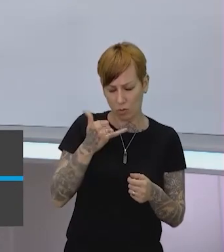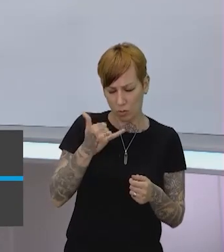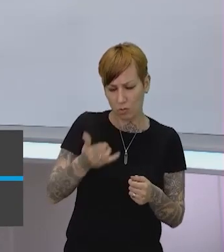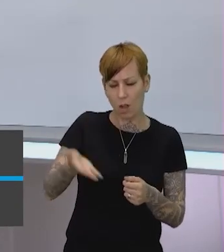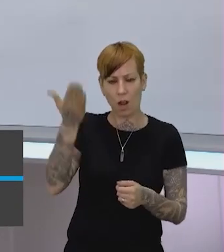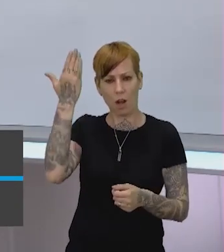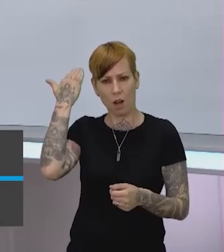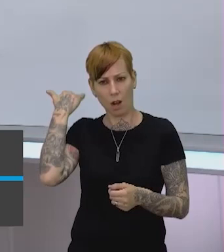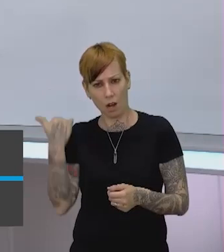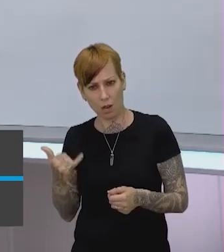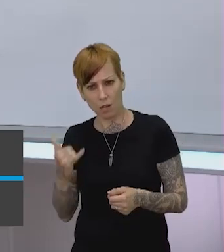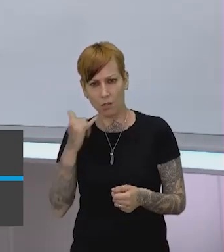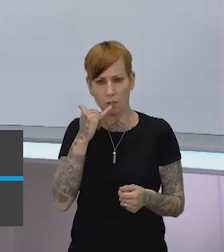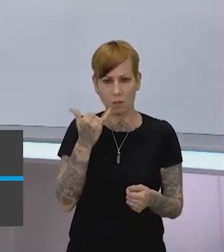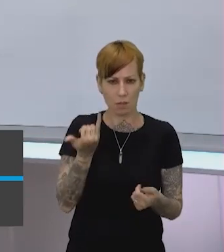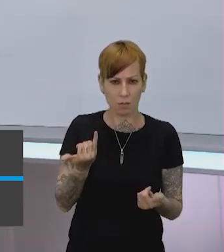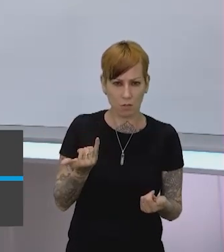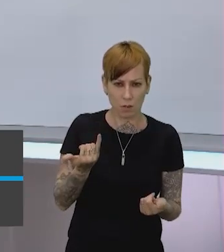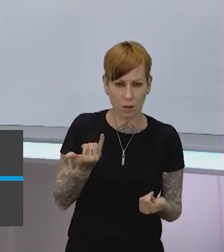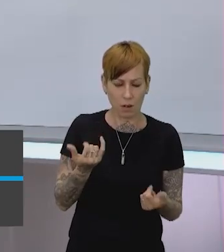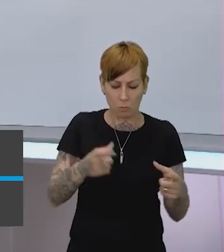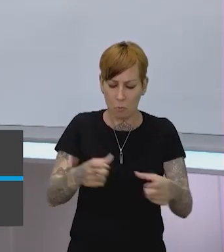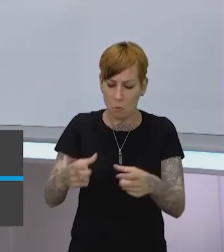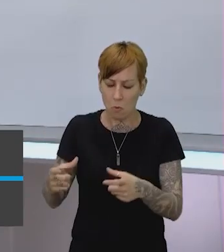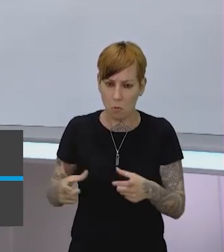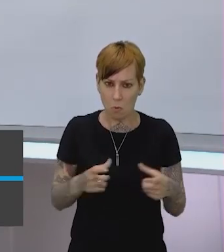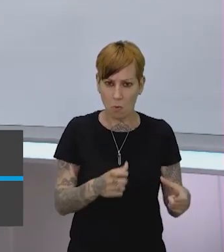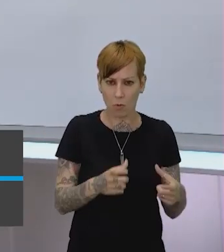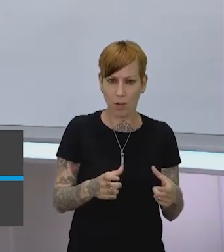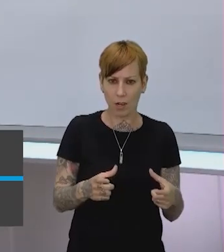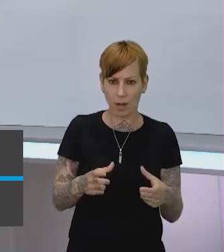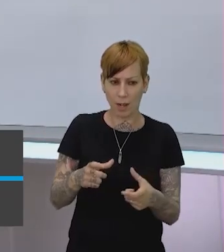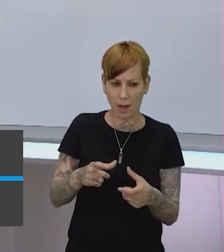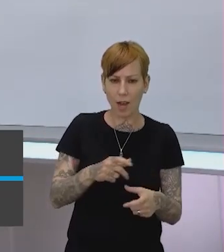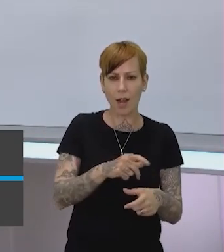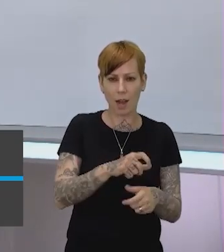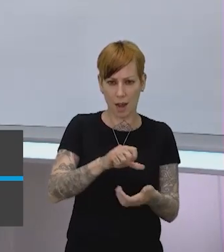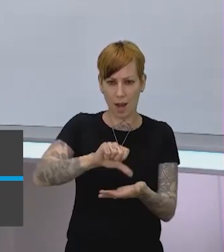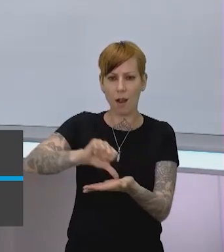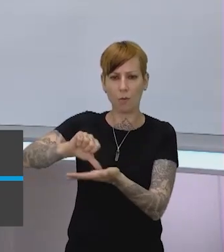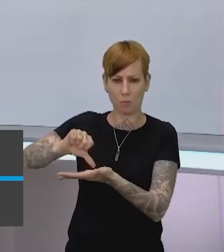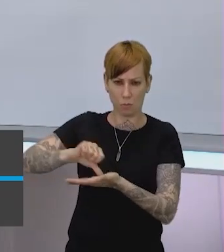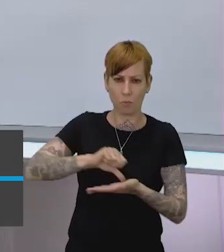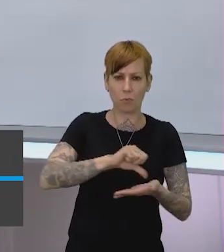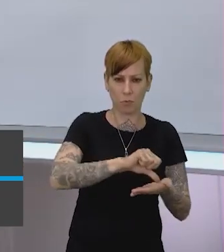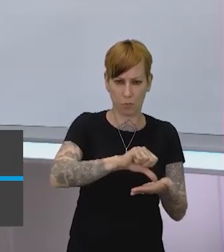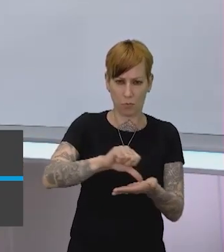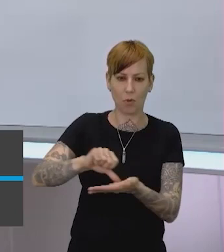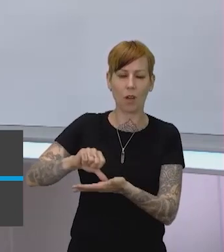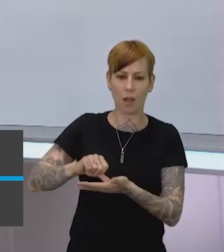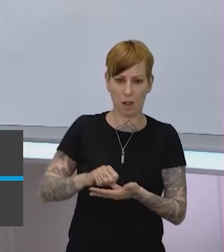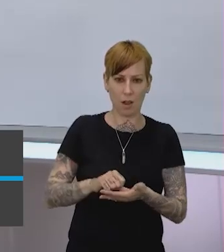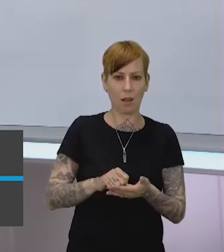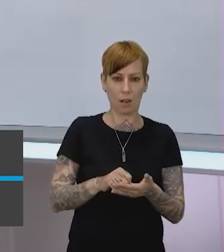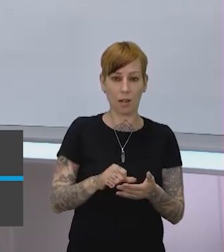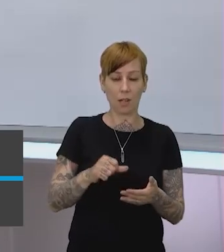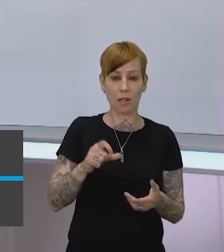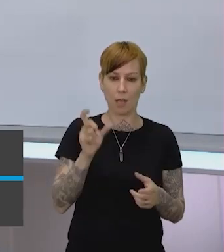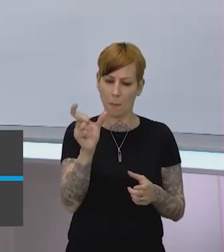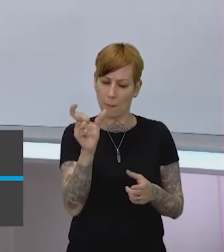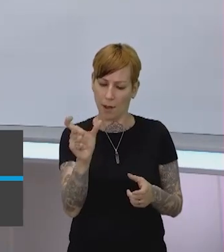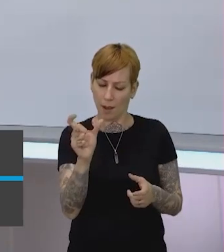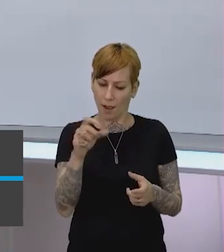Esse celular, numa determinada localidade, né, num lugar, melhor dizendo, que é o termo que o Milton Santos usa,